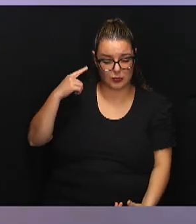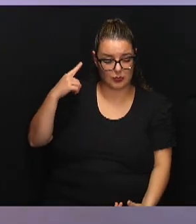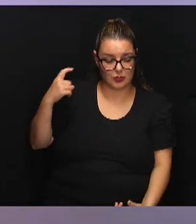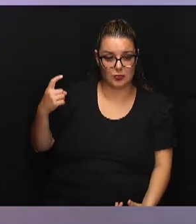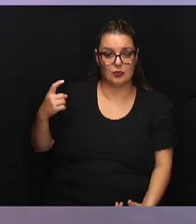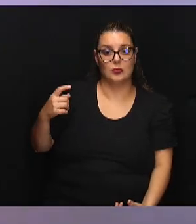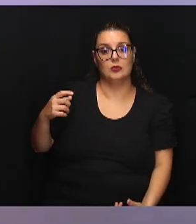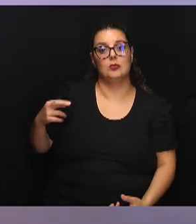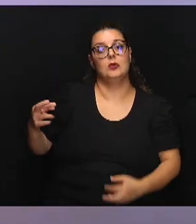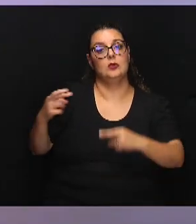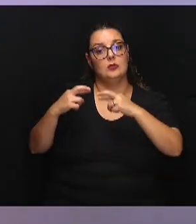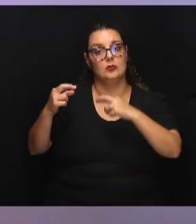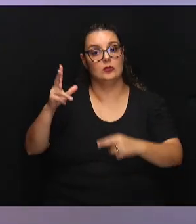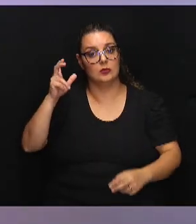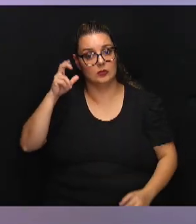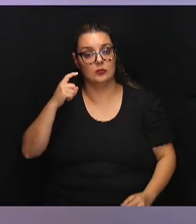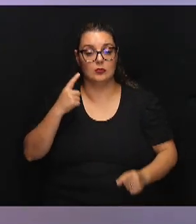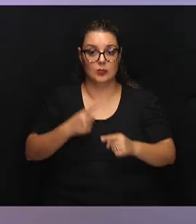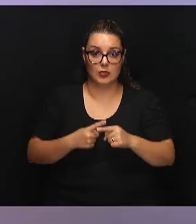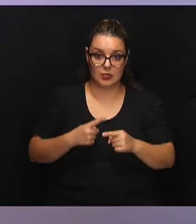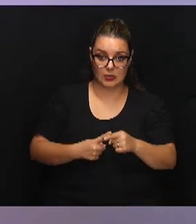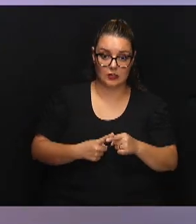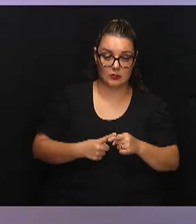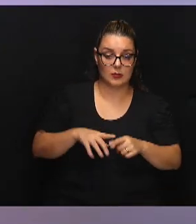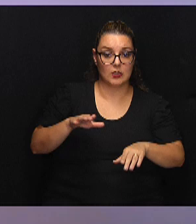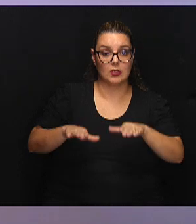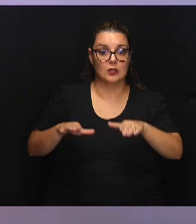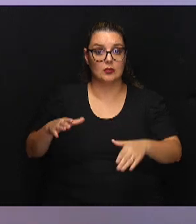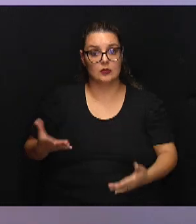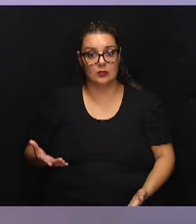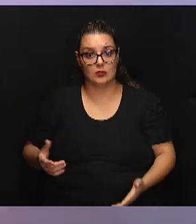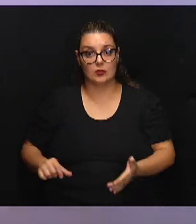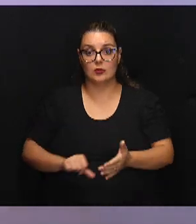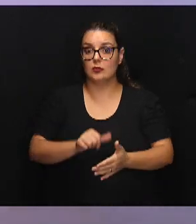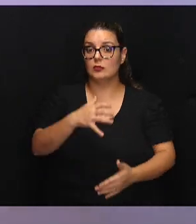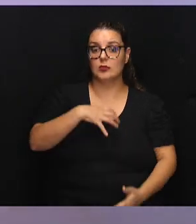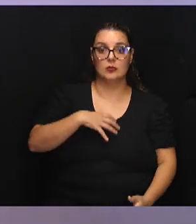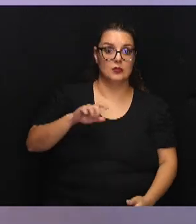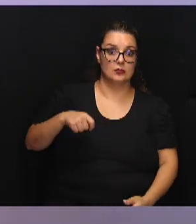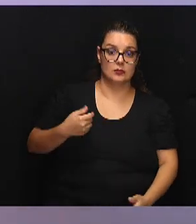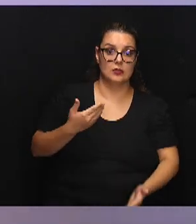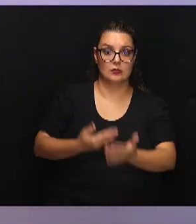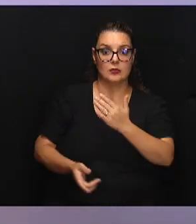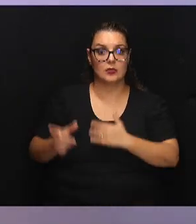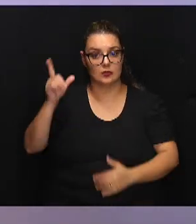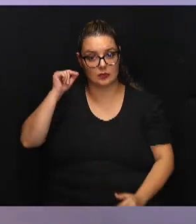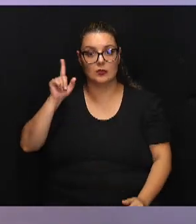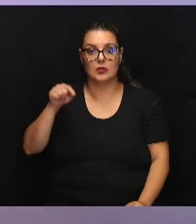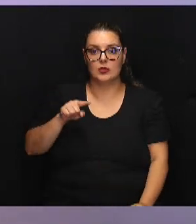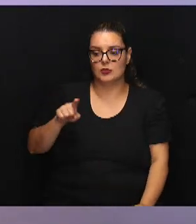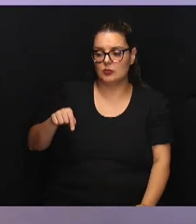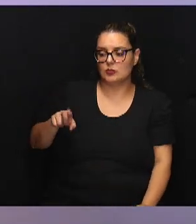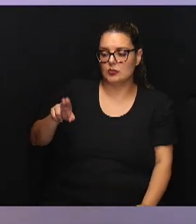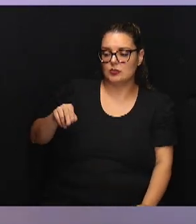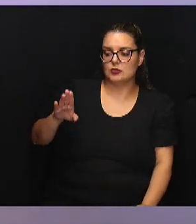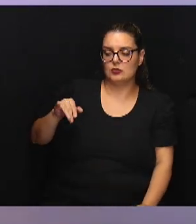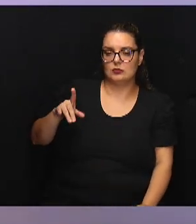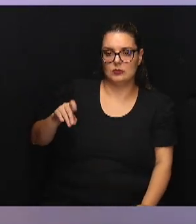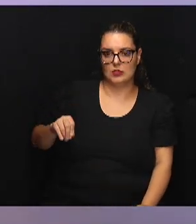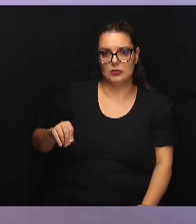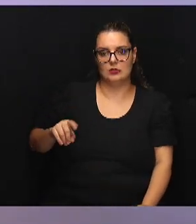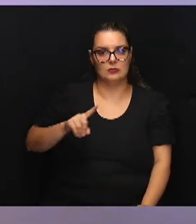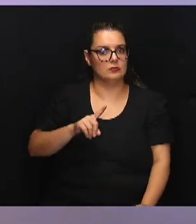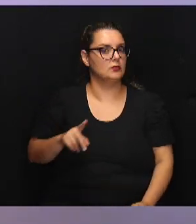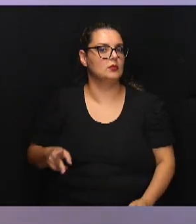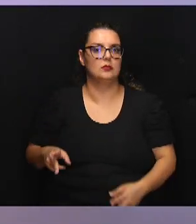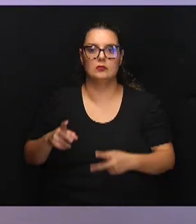audição dele, está tudo bem. Porque muitas vezes o primeiro sintoma da perda de audição vai ser o zumbido. Então, o paciente não vai perceber